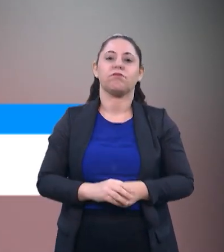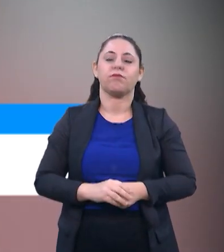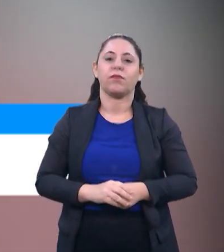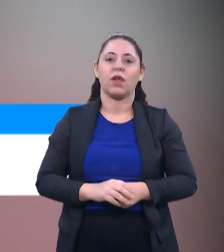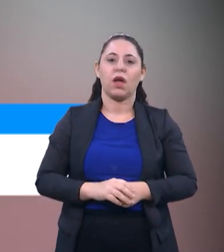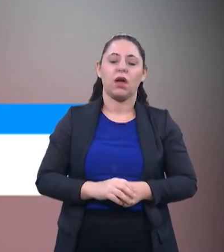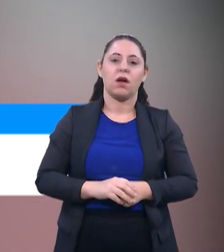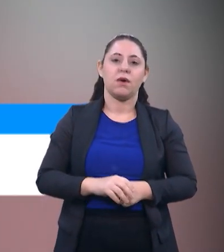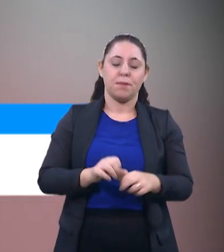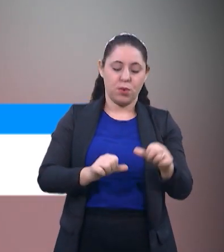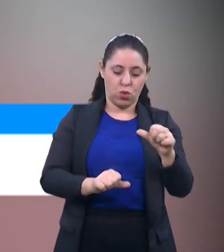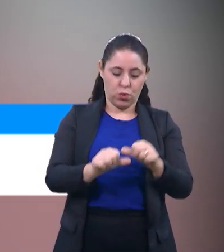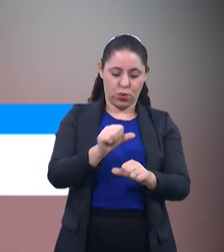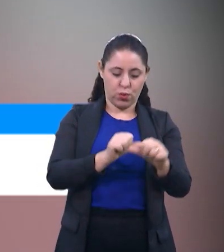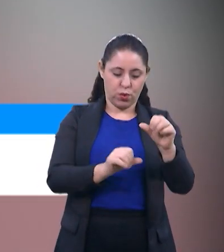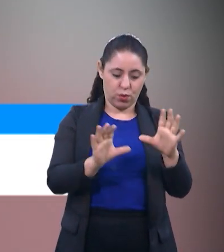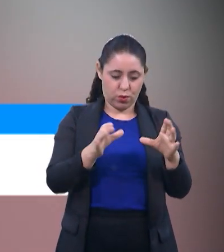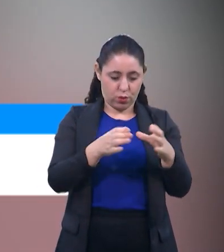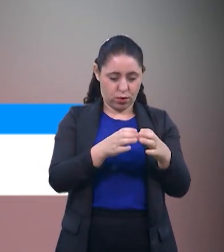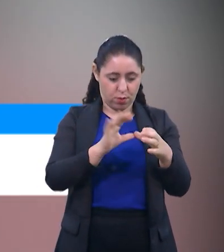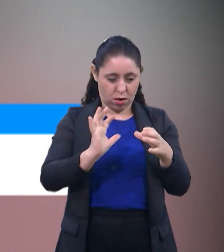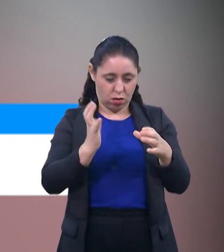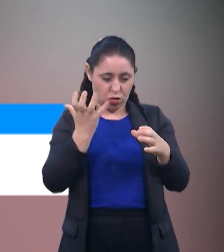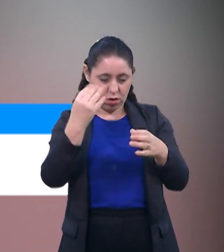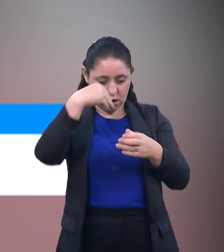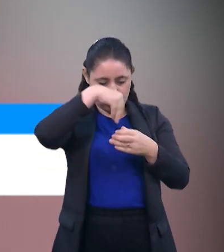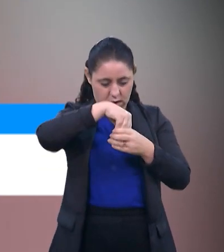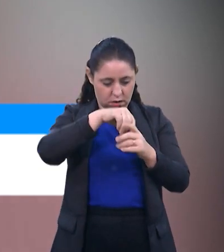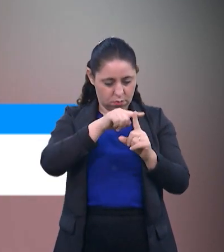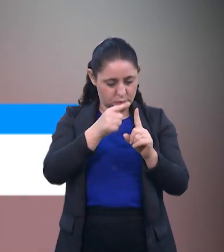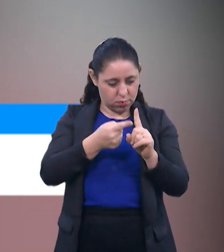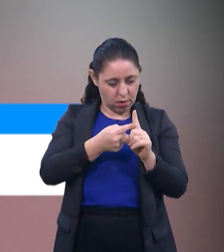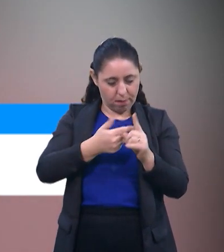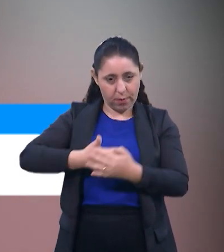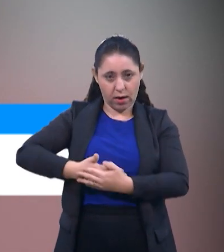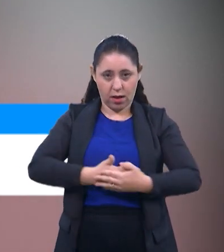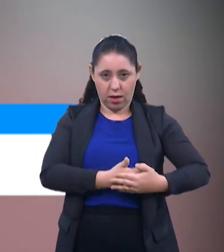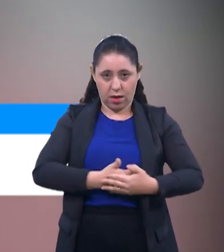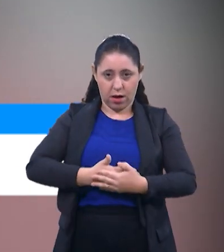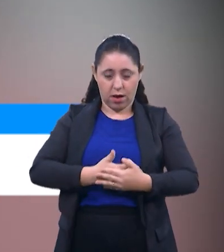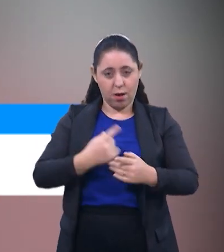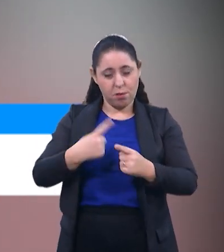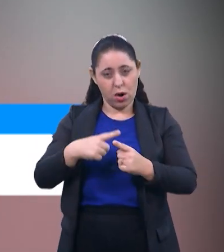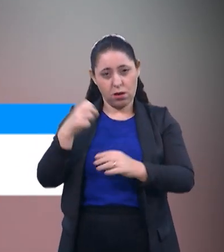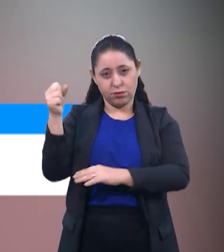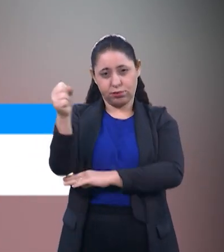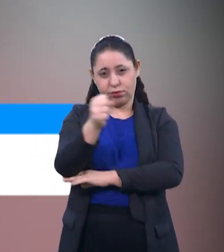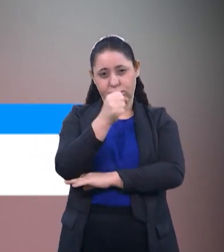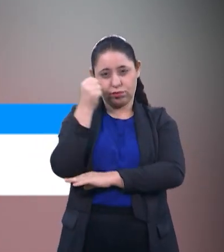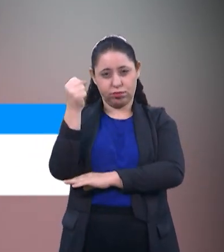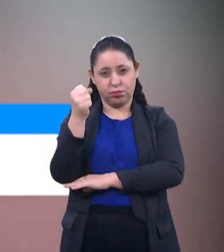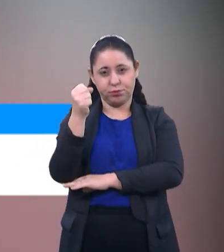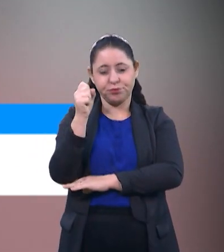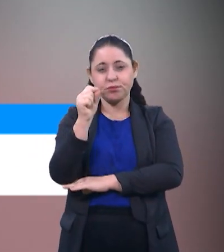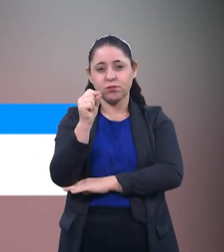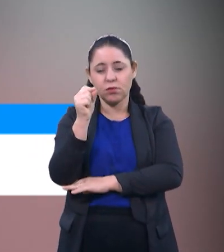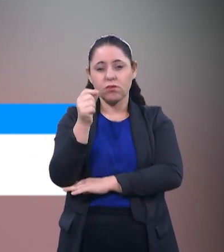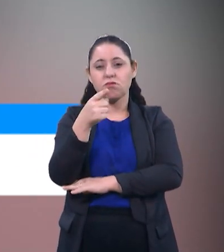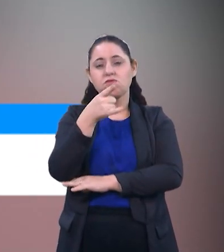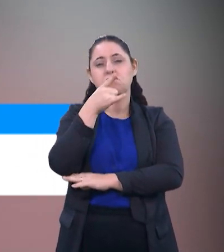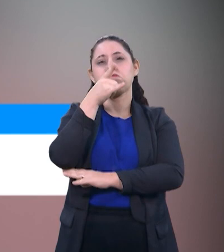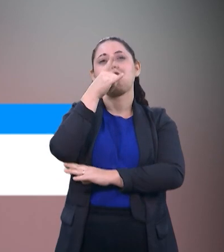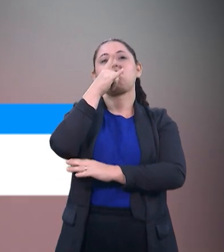esse grupo de alterações que correspondem à síndrome alcoólica fetal,